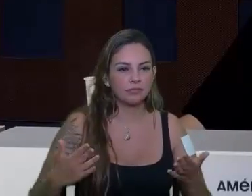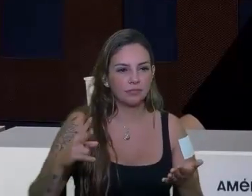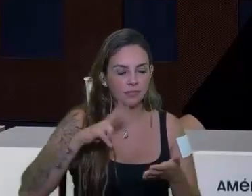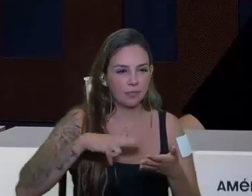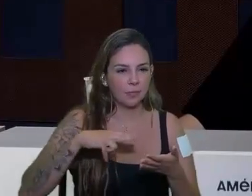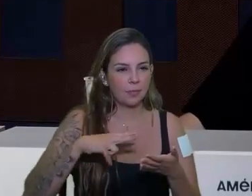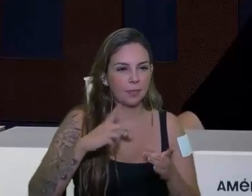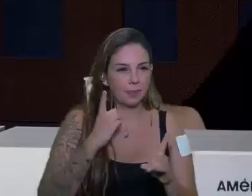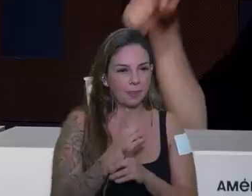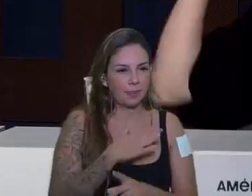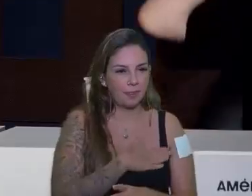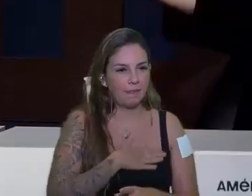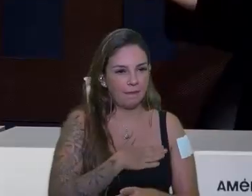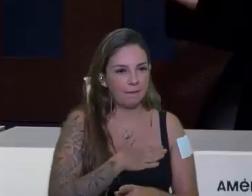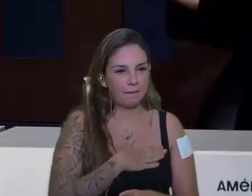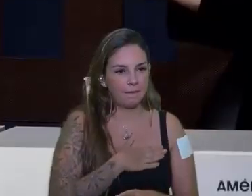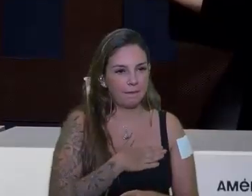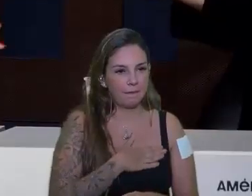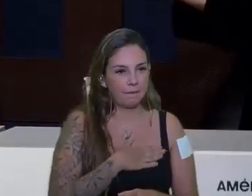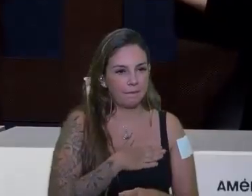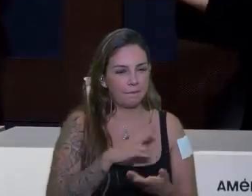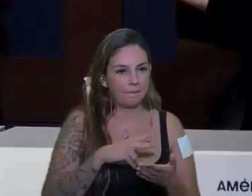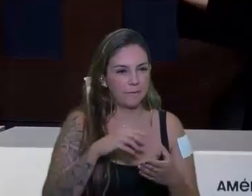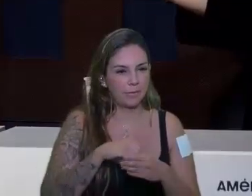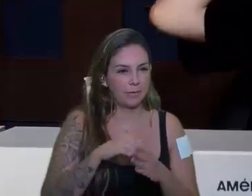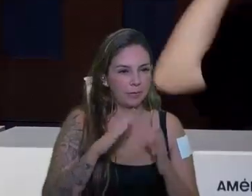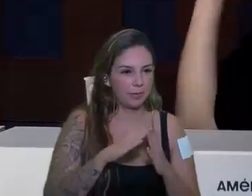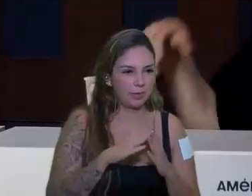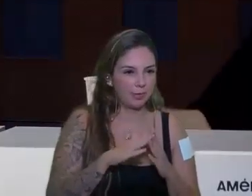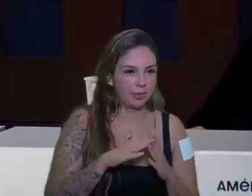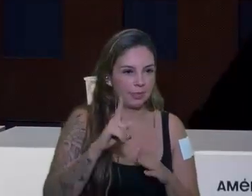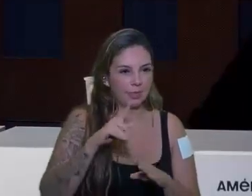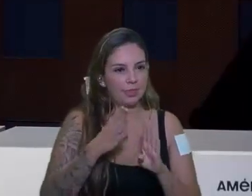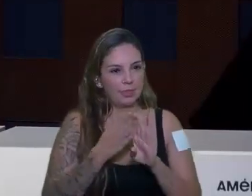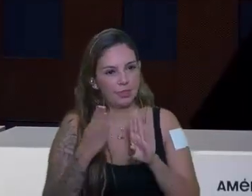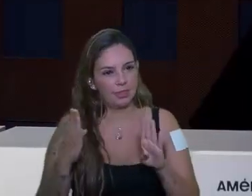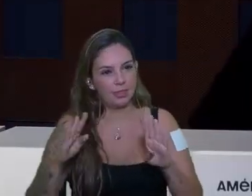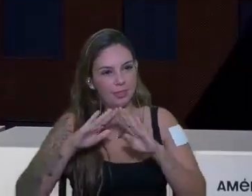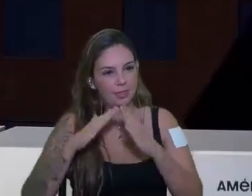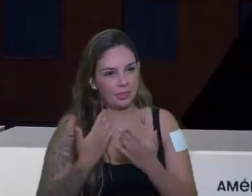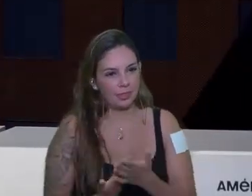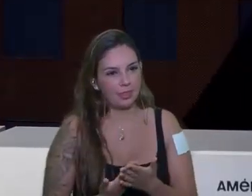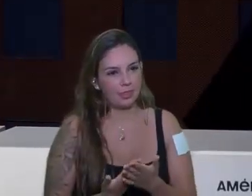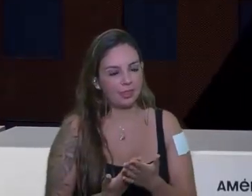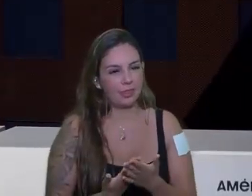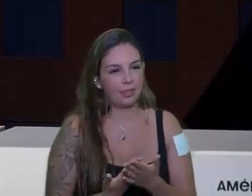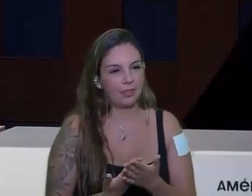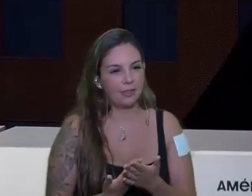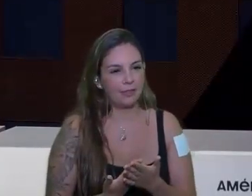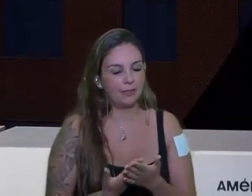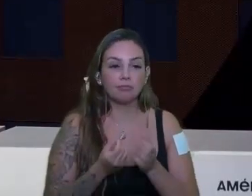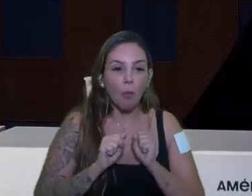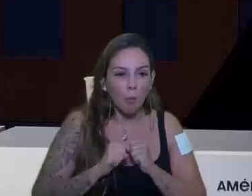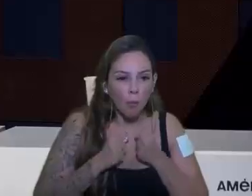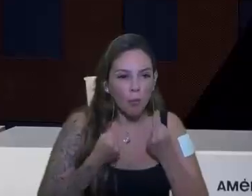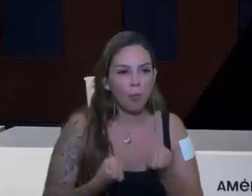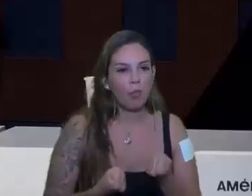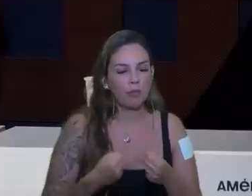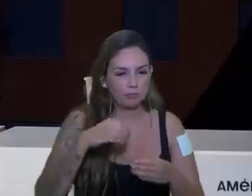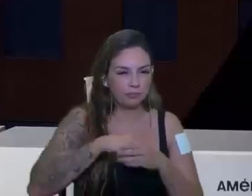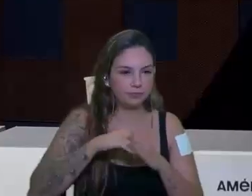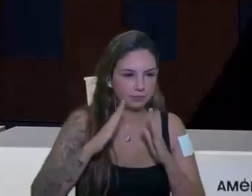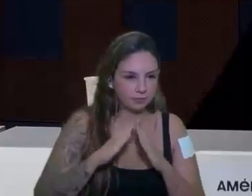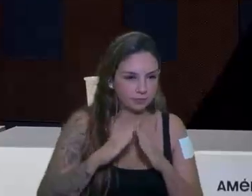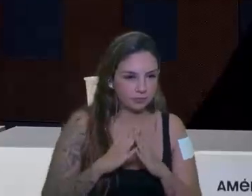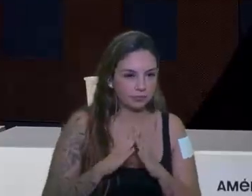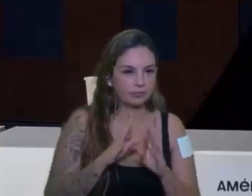leitura. Descobri que eu gostava, apaixonada por ler dentro de casa e na biblioteca da escola. Muito esforço dentro de